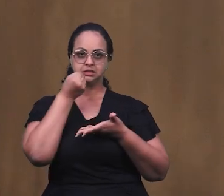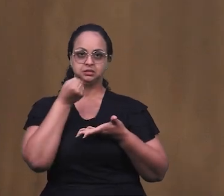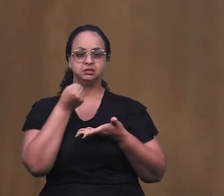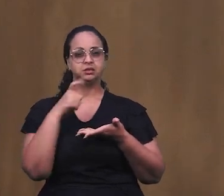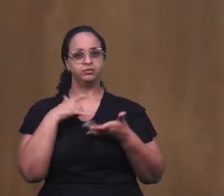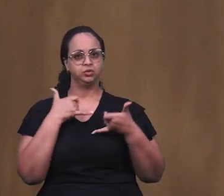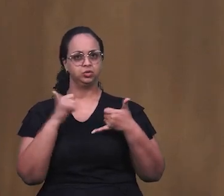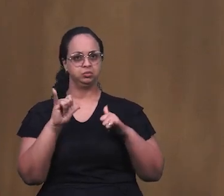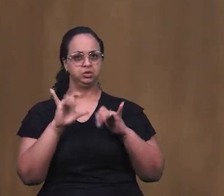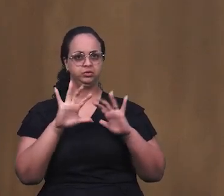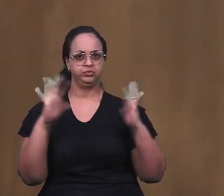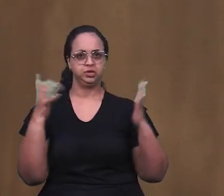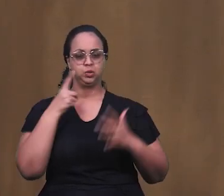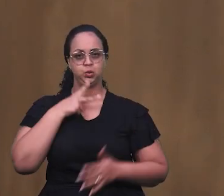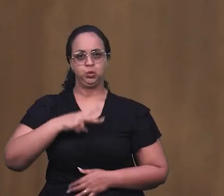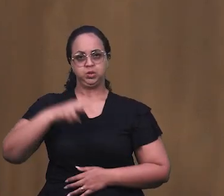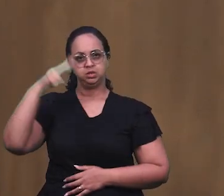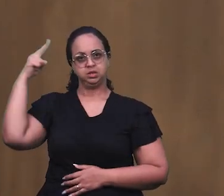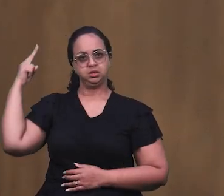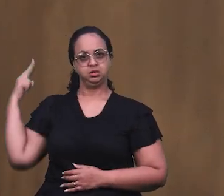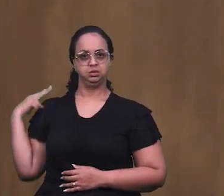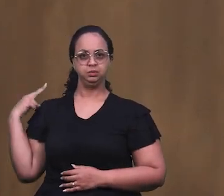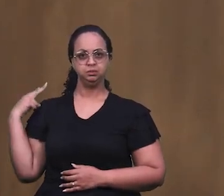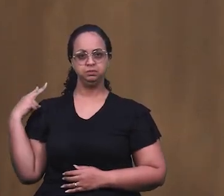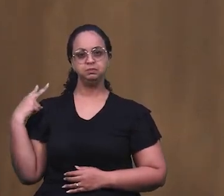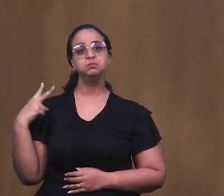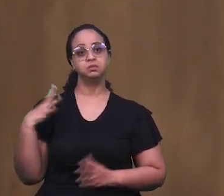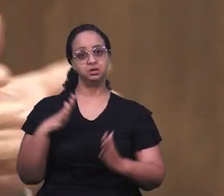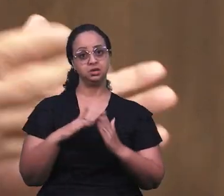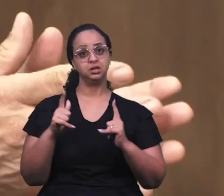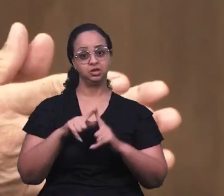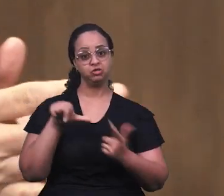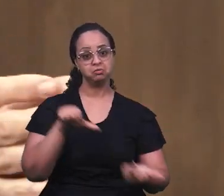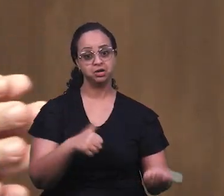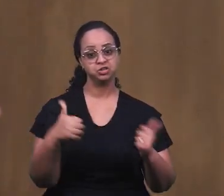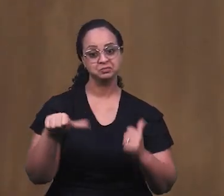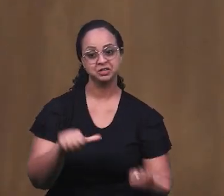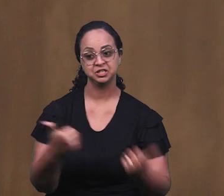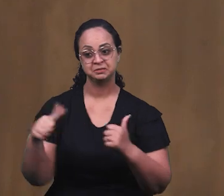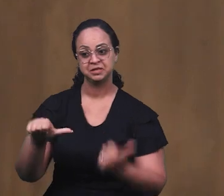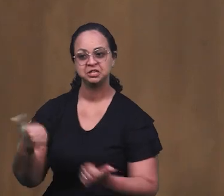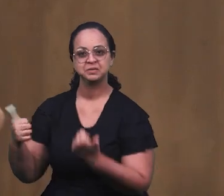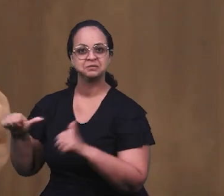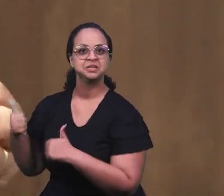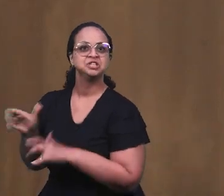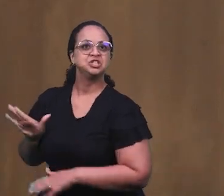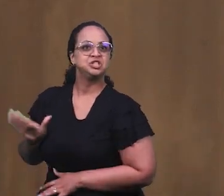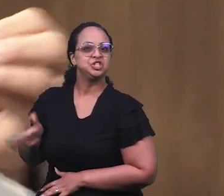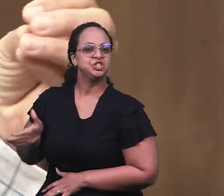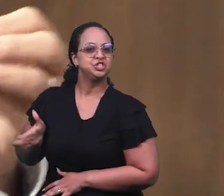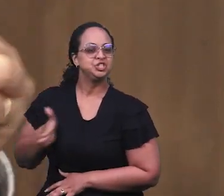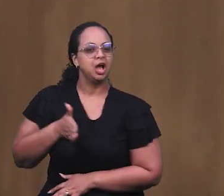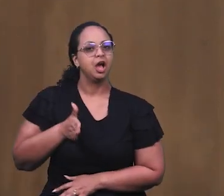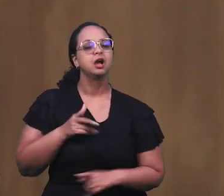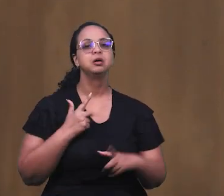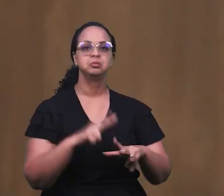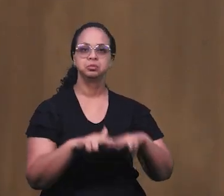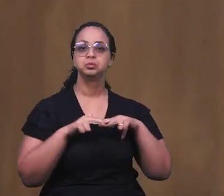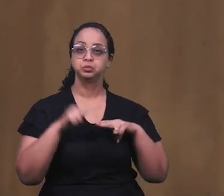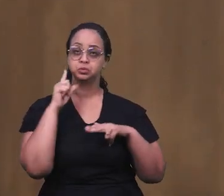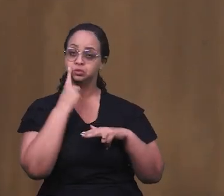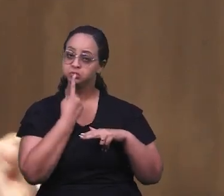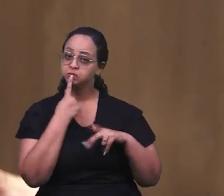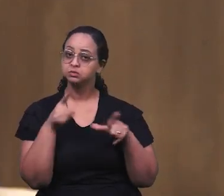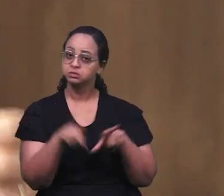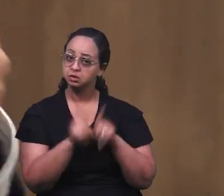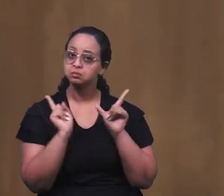o Trombetas e Festas há 2 semanas atrás, e as igrejas já estão batizando. Então, e nesse meio tempo, há surdos